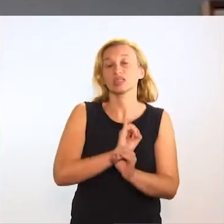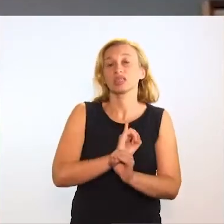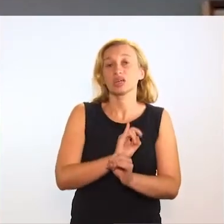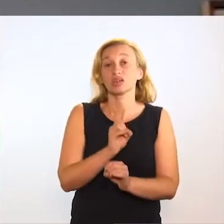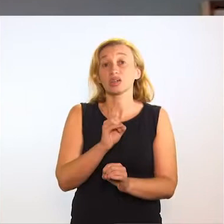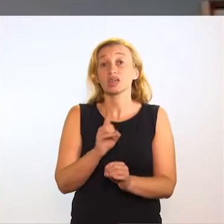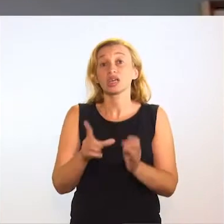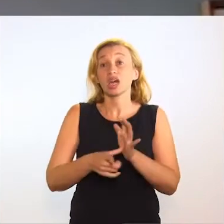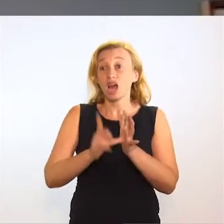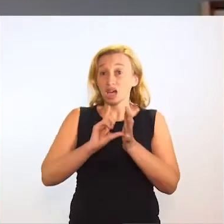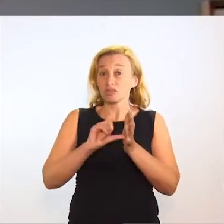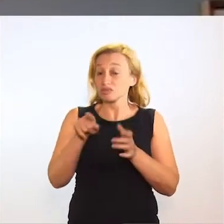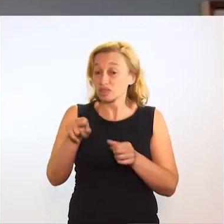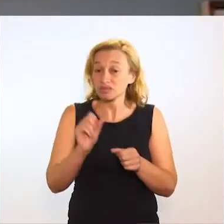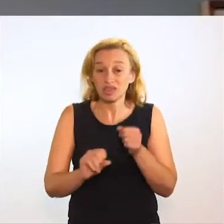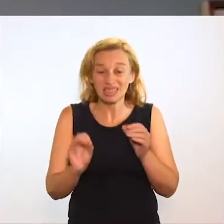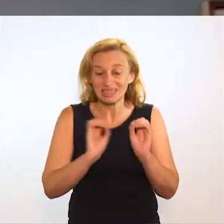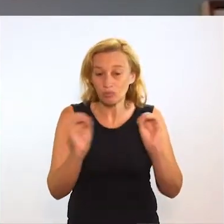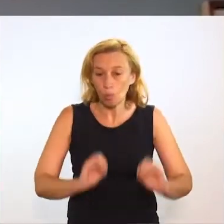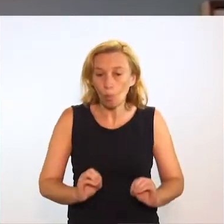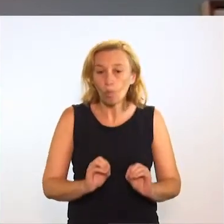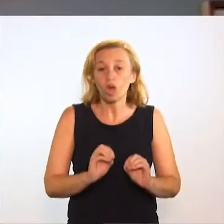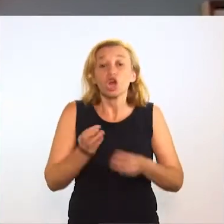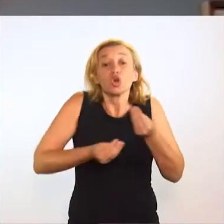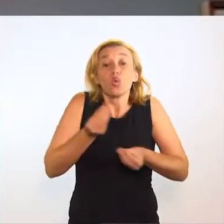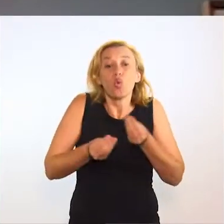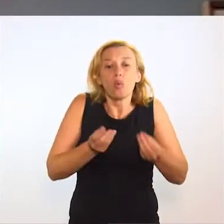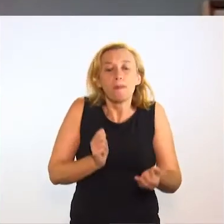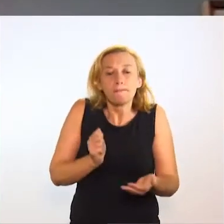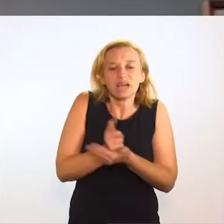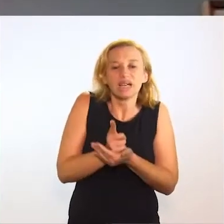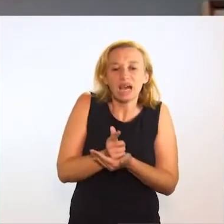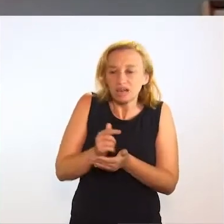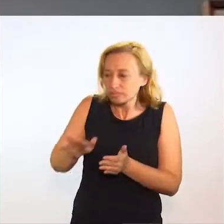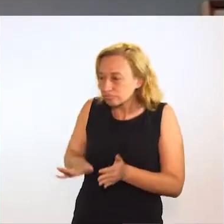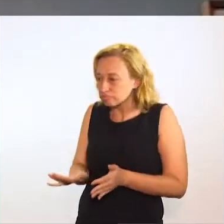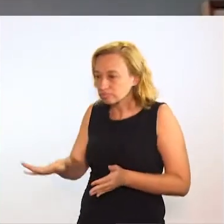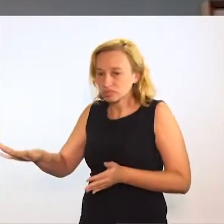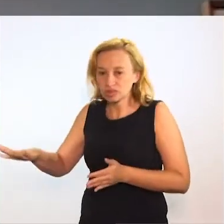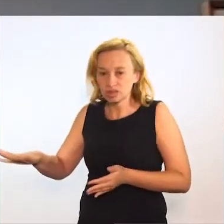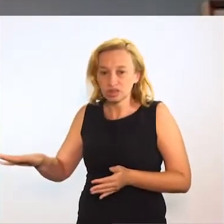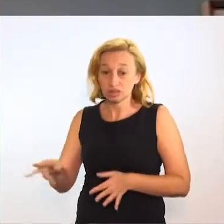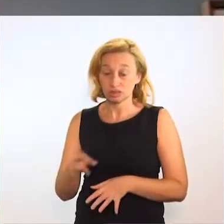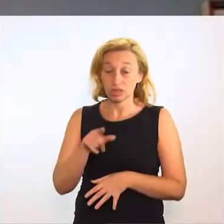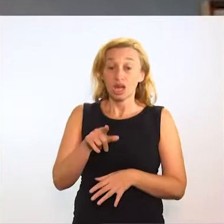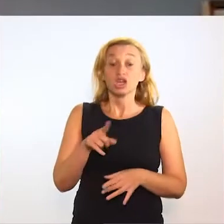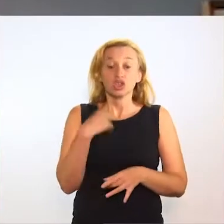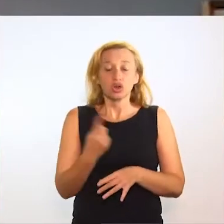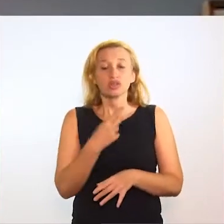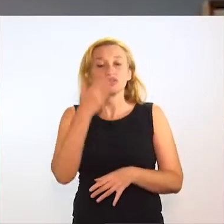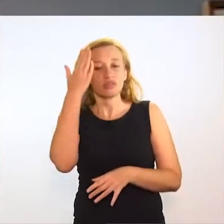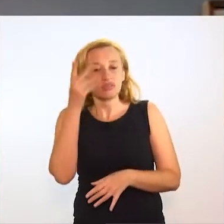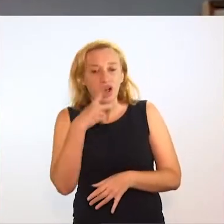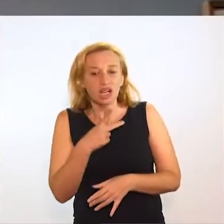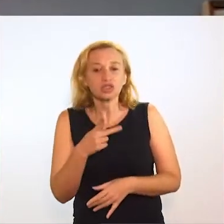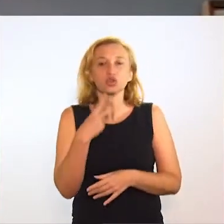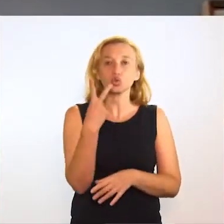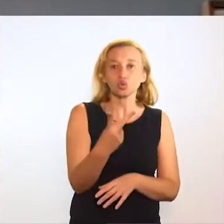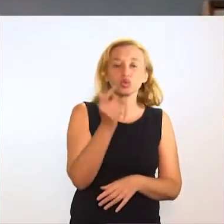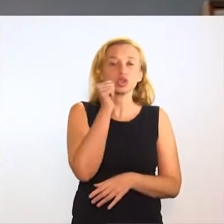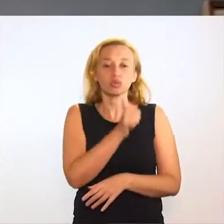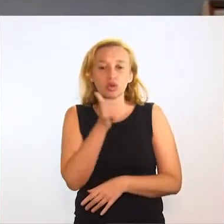que não faziam, e como é que foi também espalhar isso para a comunidade de vocês, porque a gente está falando aqui com